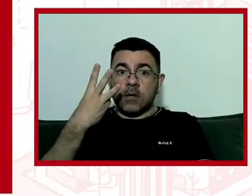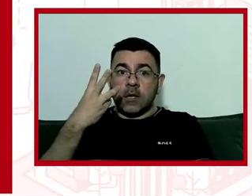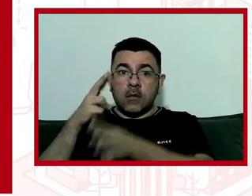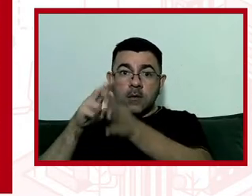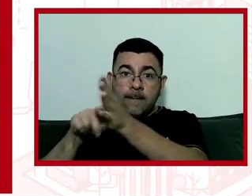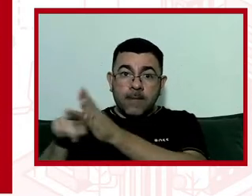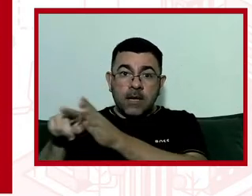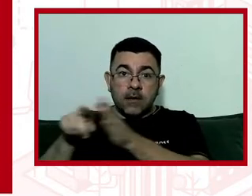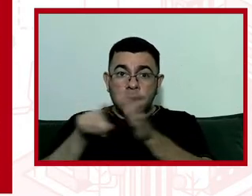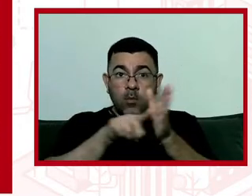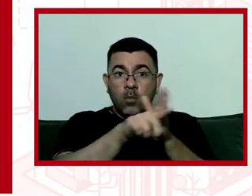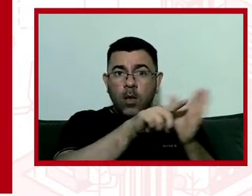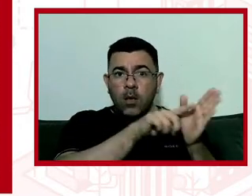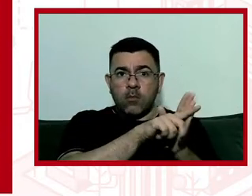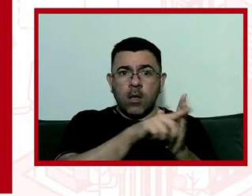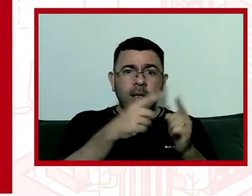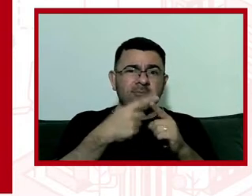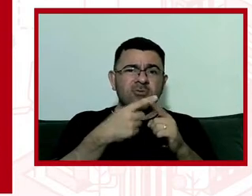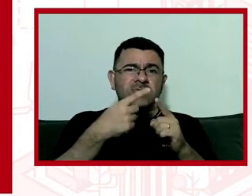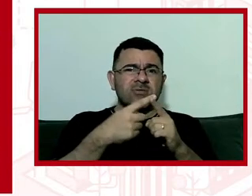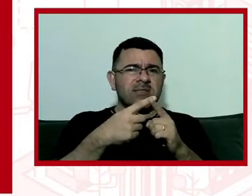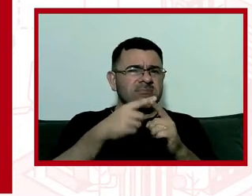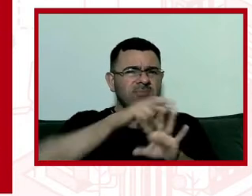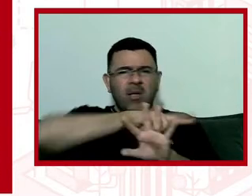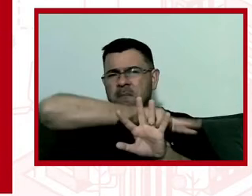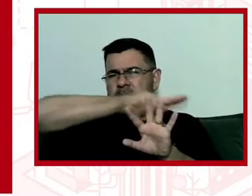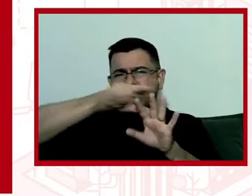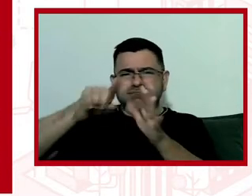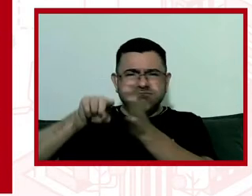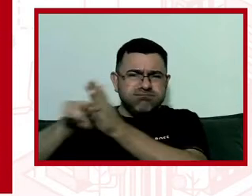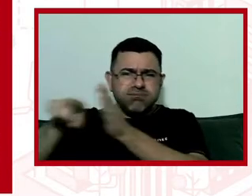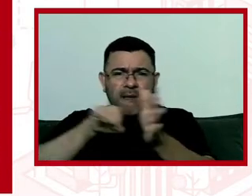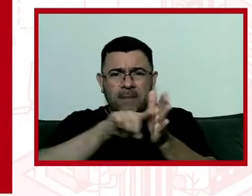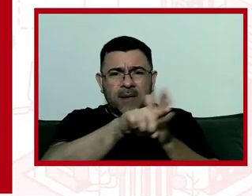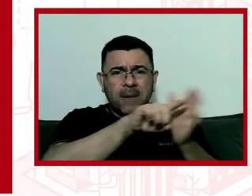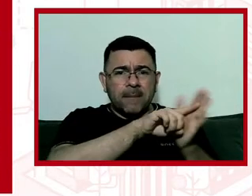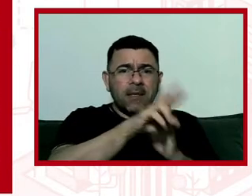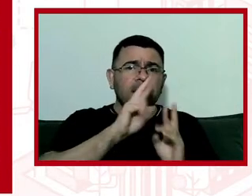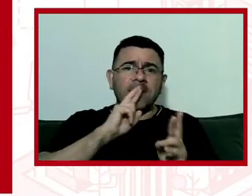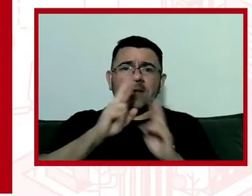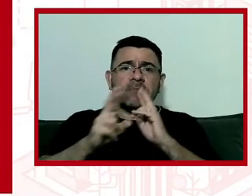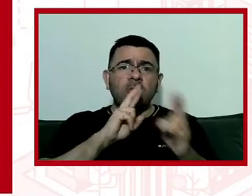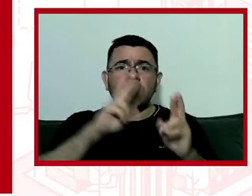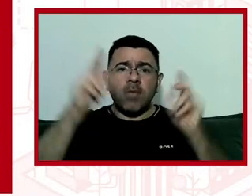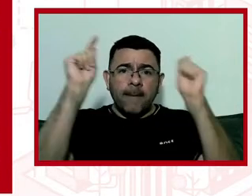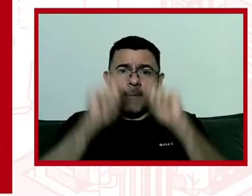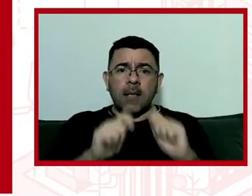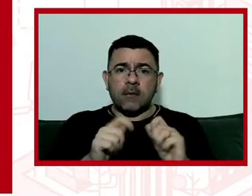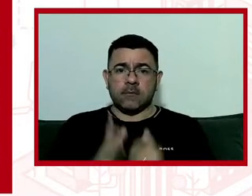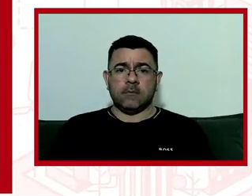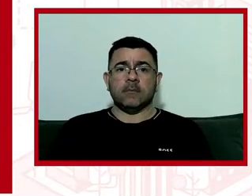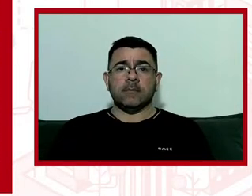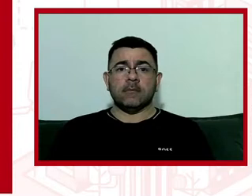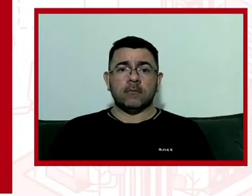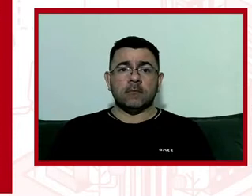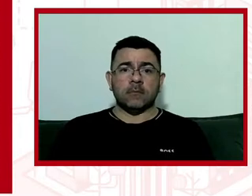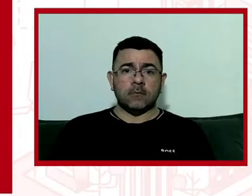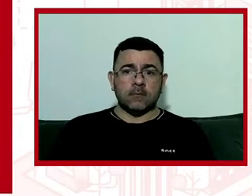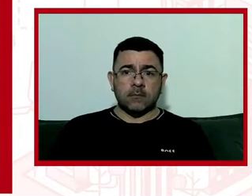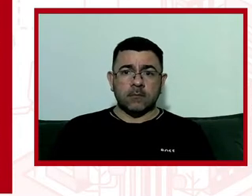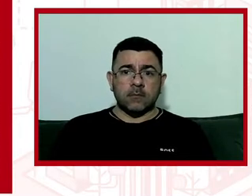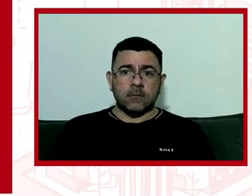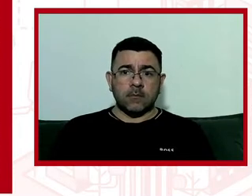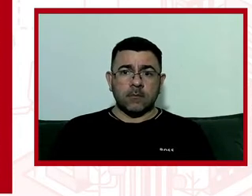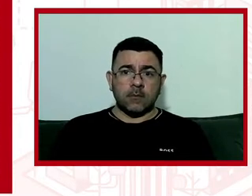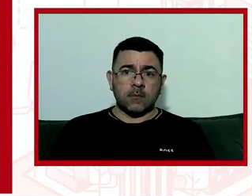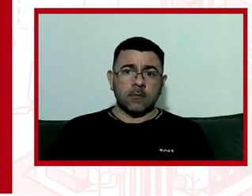porque a gente tem muitas perguntas para serem respondidas eh a gente tem aqui eu